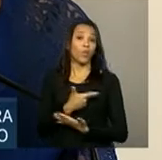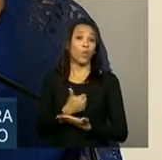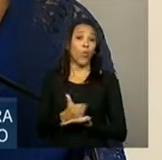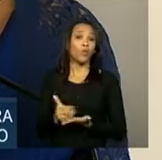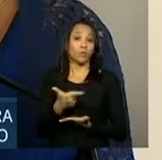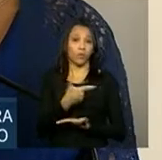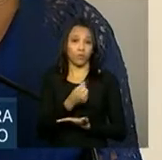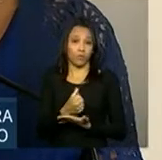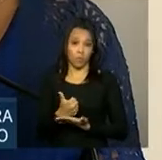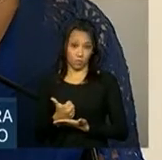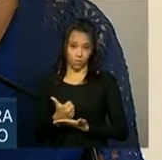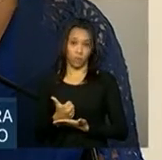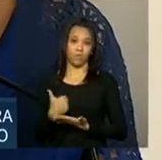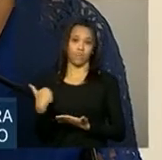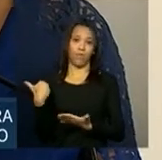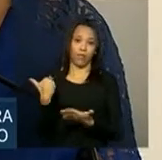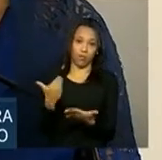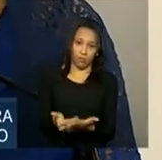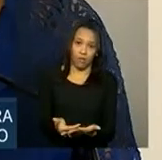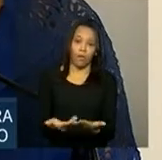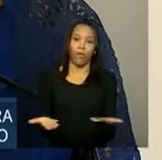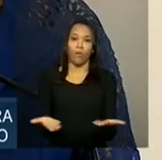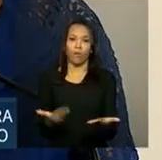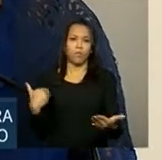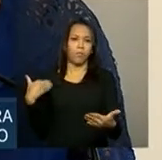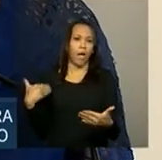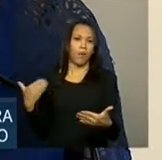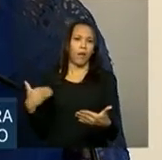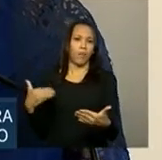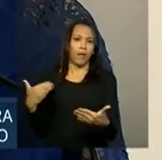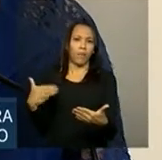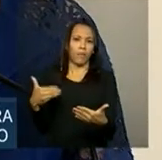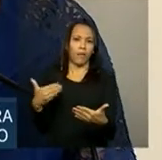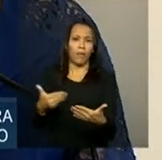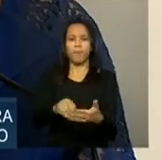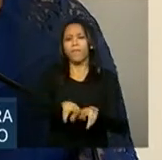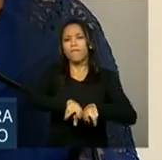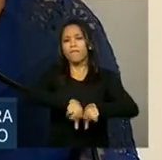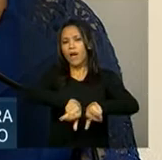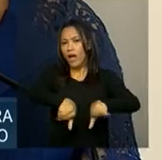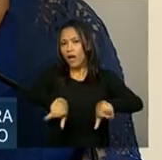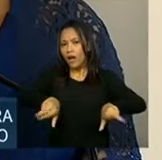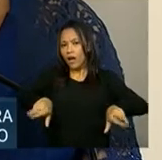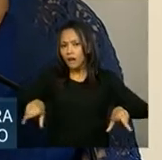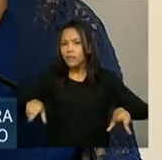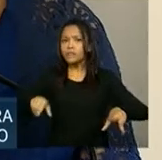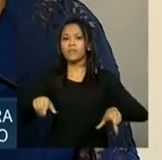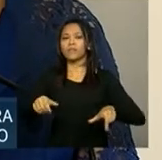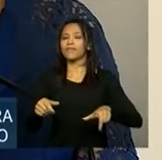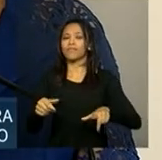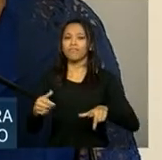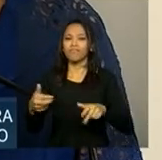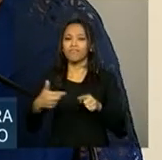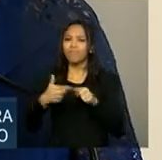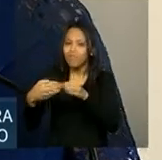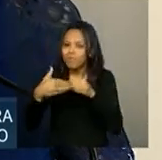e tivemos ao longo desse período uma série de iniciativas comuns